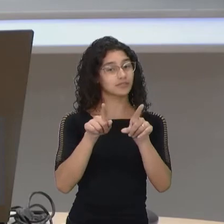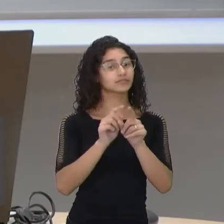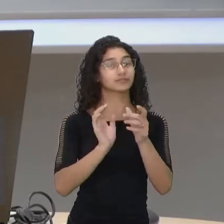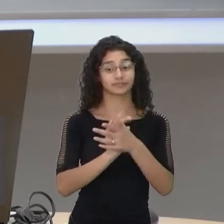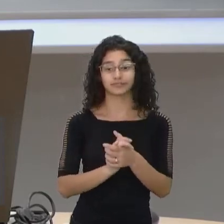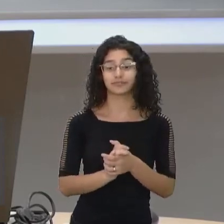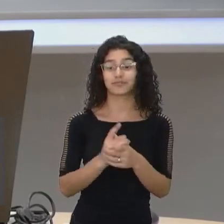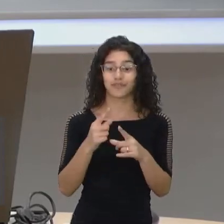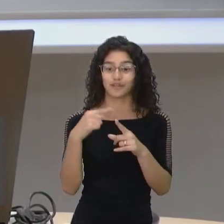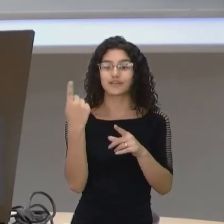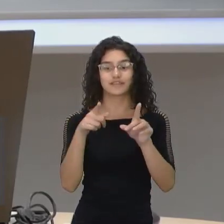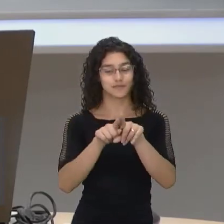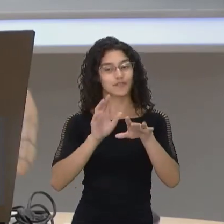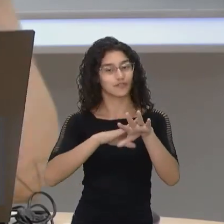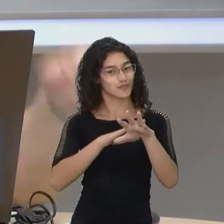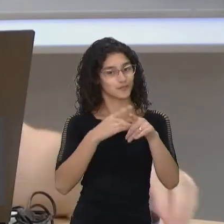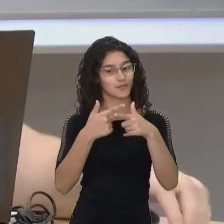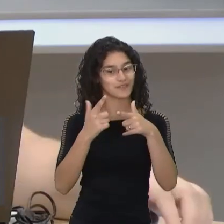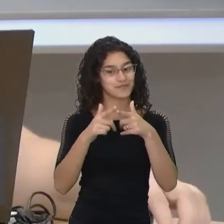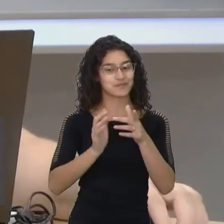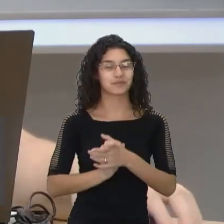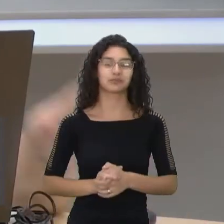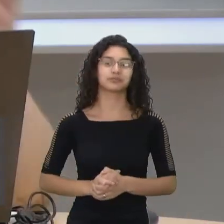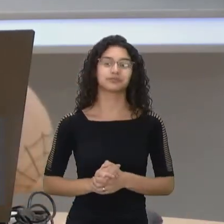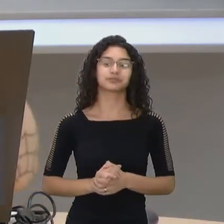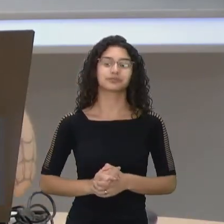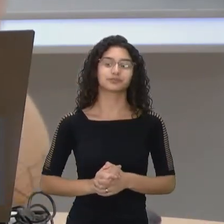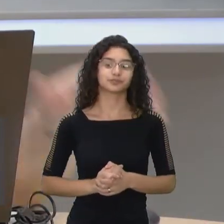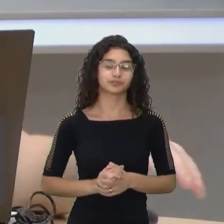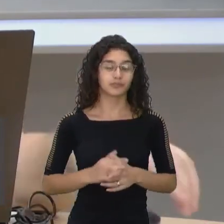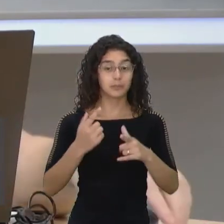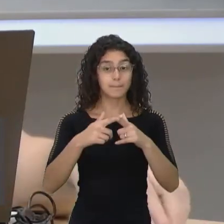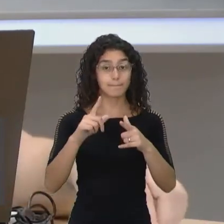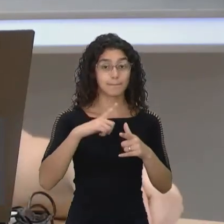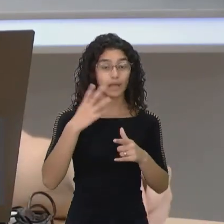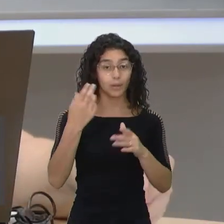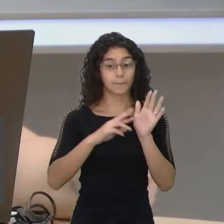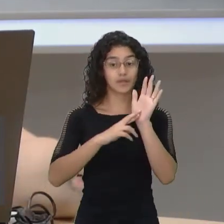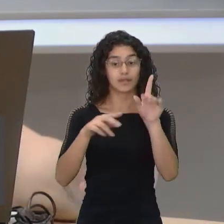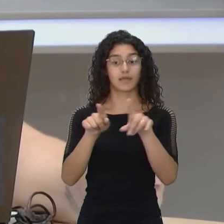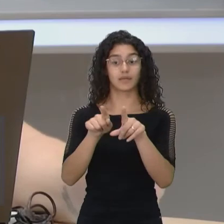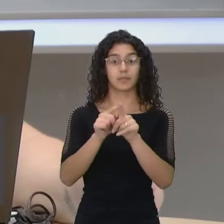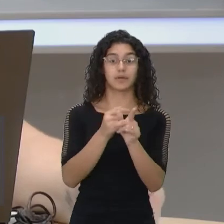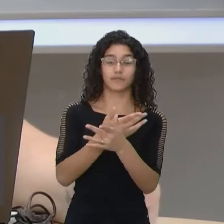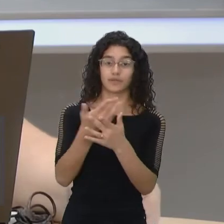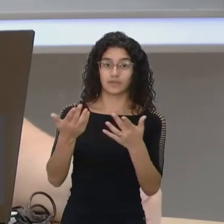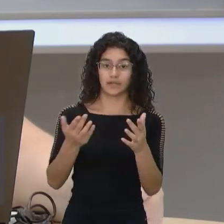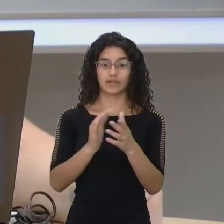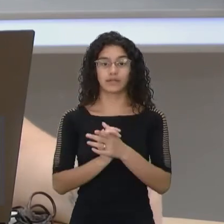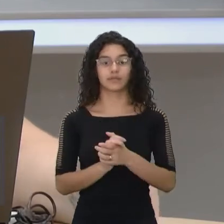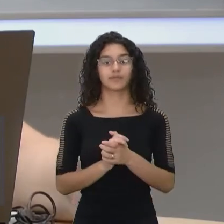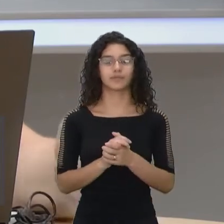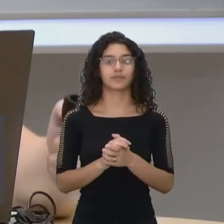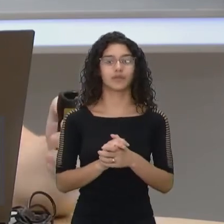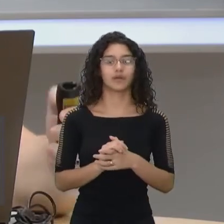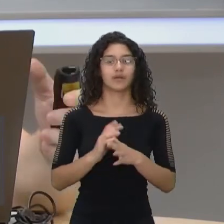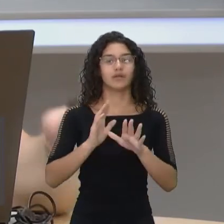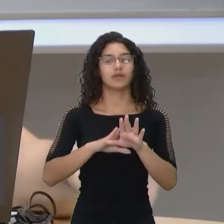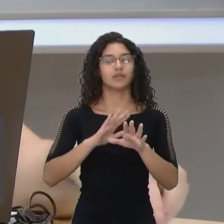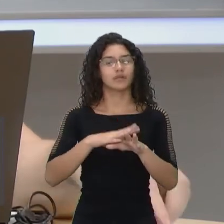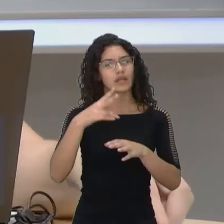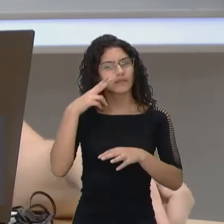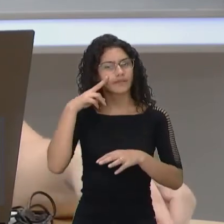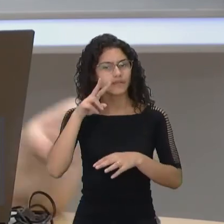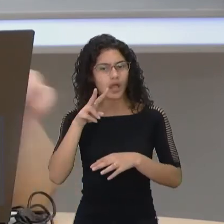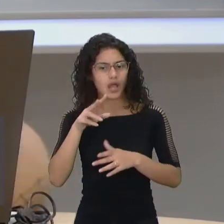também é especialista nisso, né? E aí, um outro problema que eu quero mostrar aqui para vocês, e esse vai deixar vocês com o cabelo em